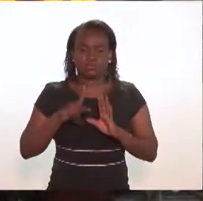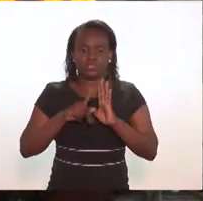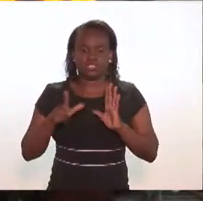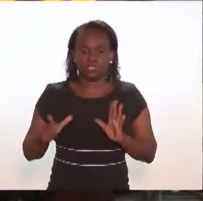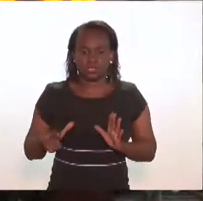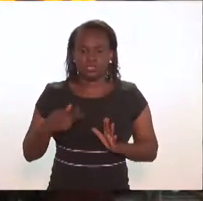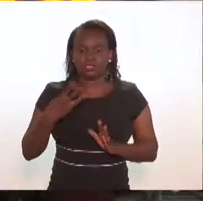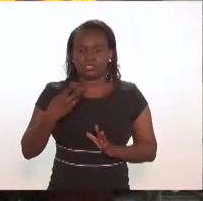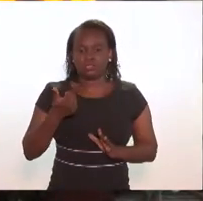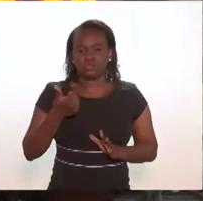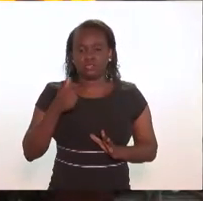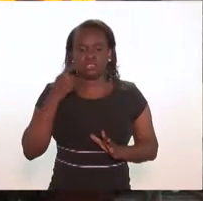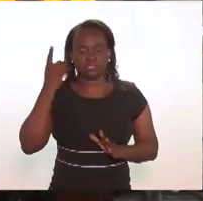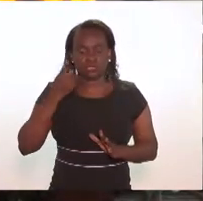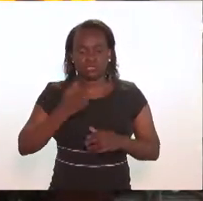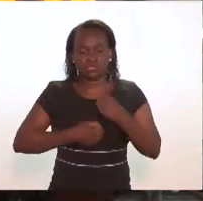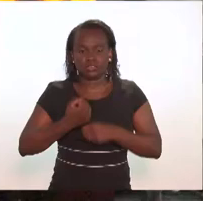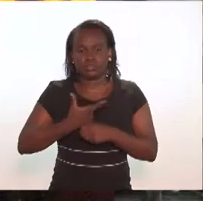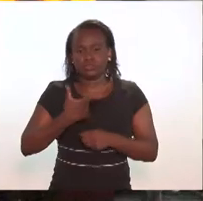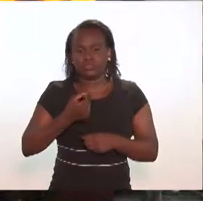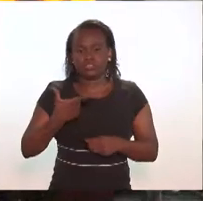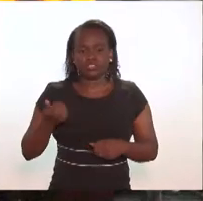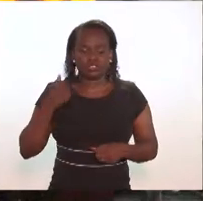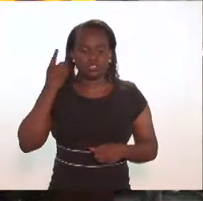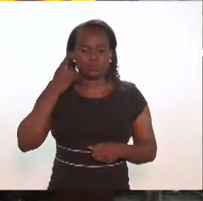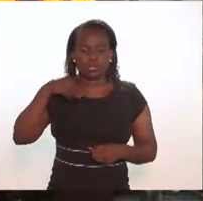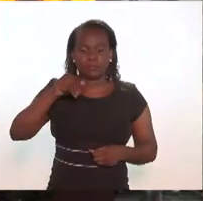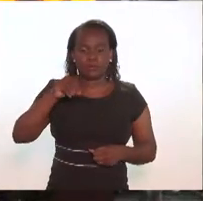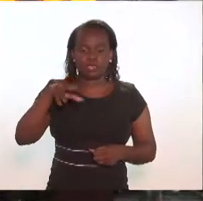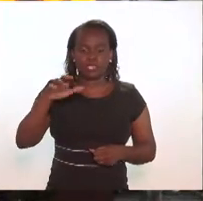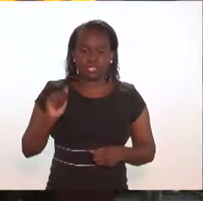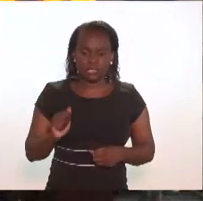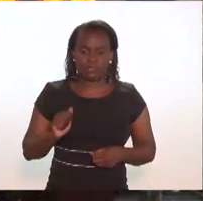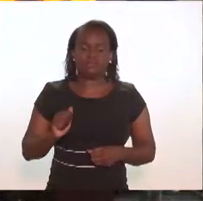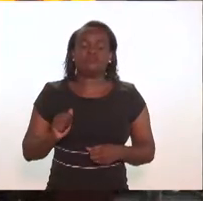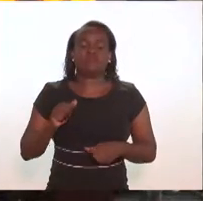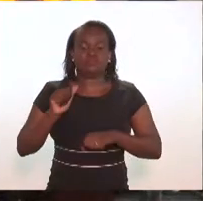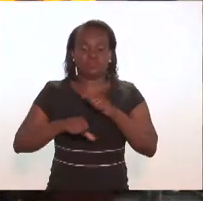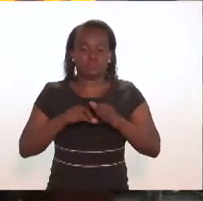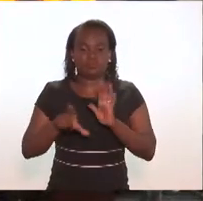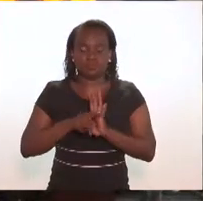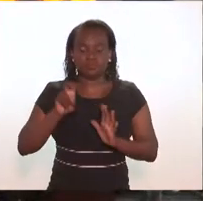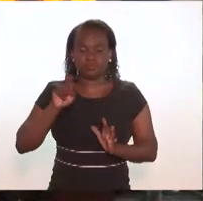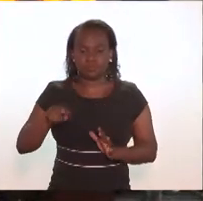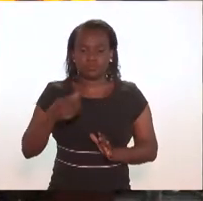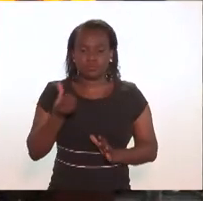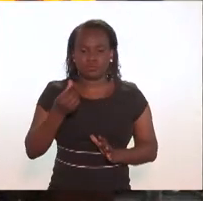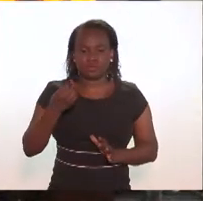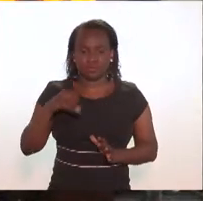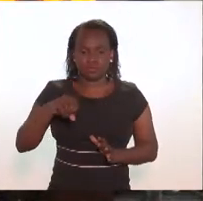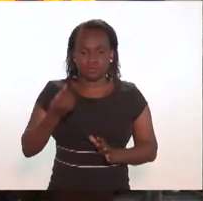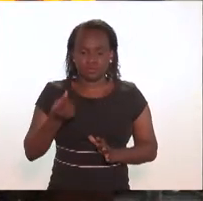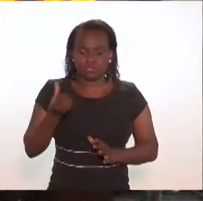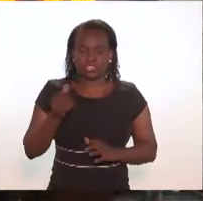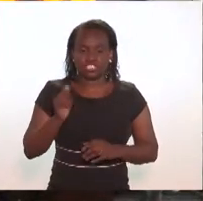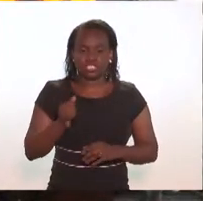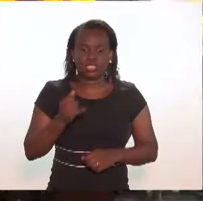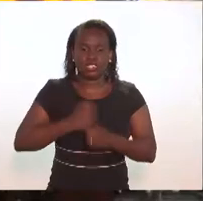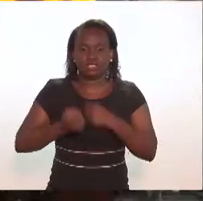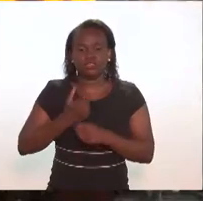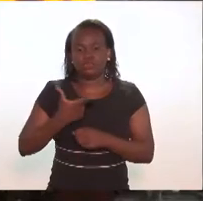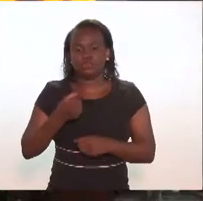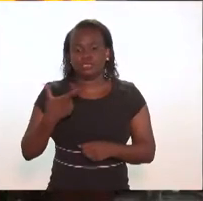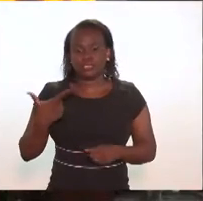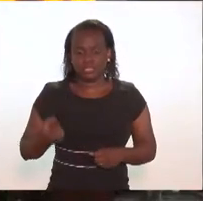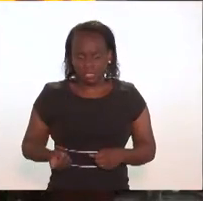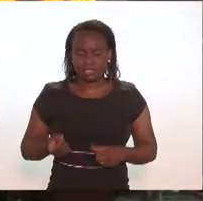de Lei 3814, de 21, de autoria da deputada Mônica Francisco, que altera a Lei 5.645, de 6 de janeiro de 2010, para